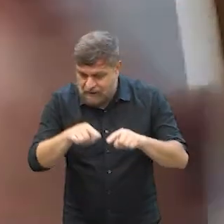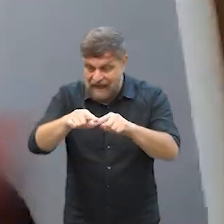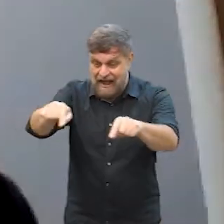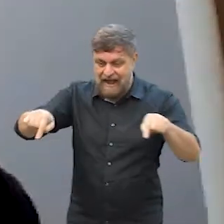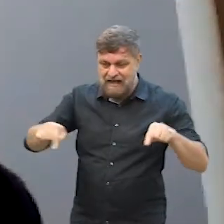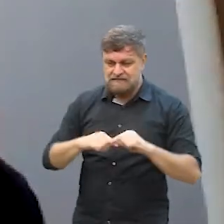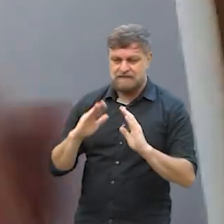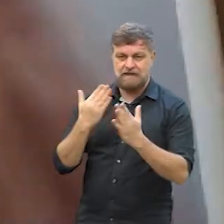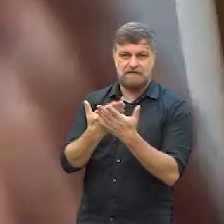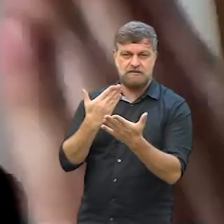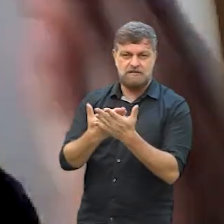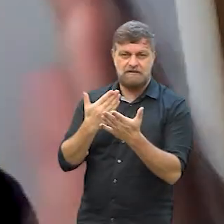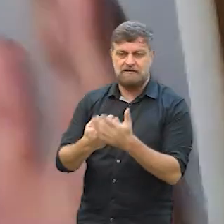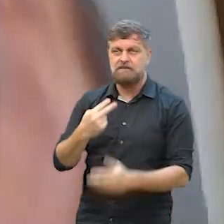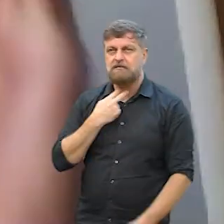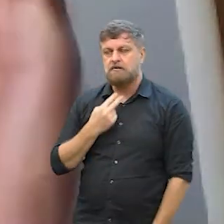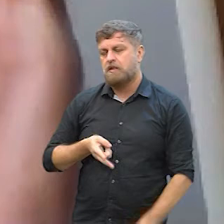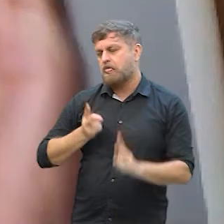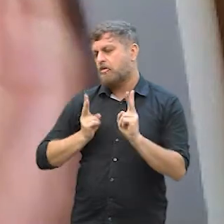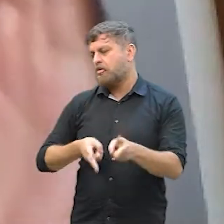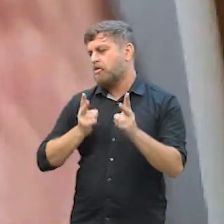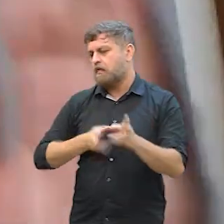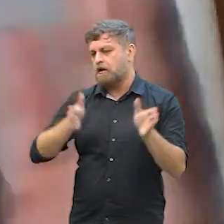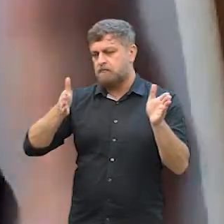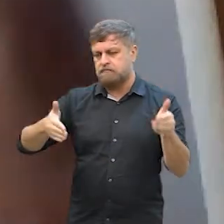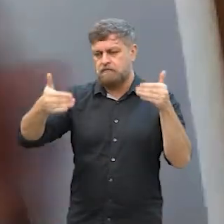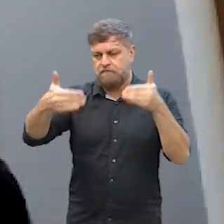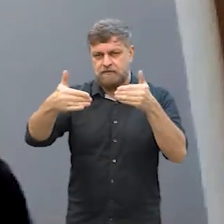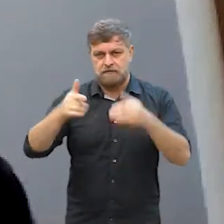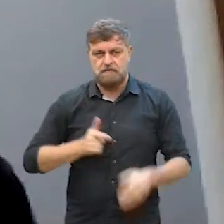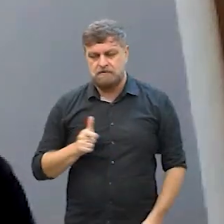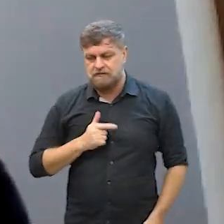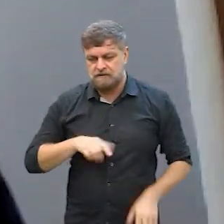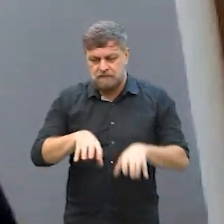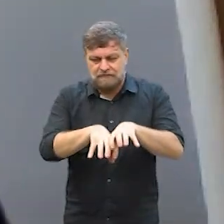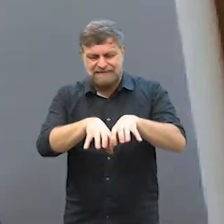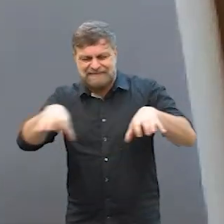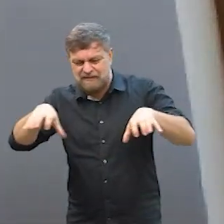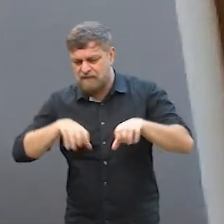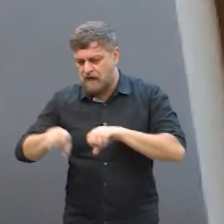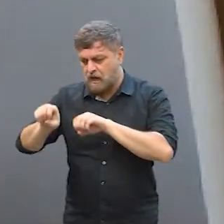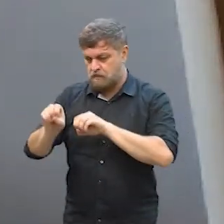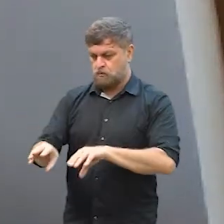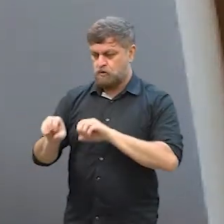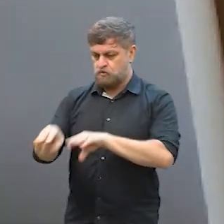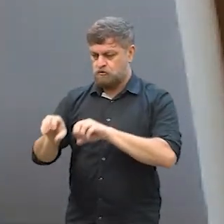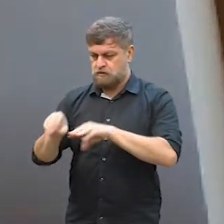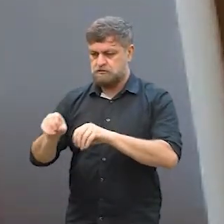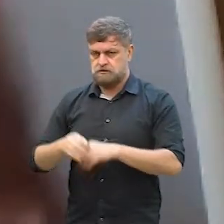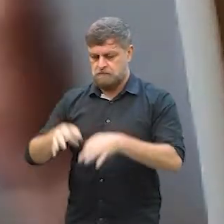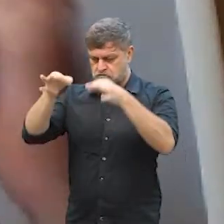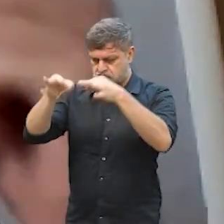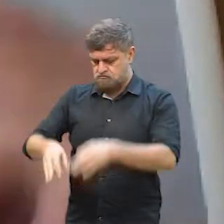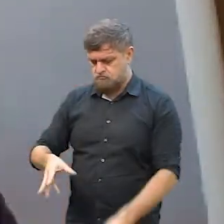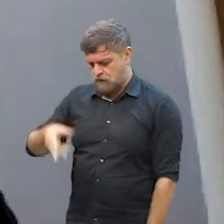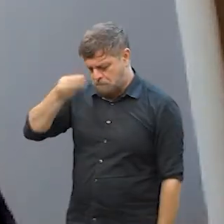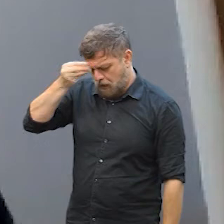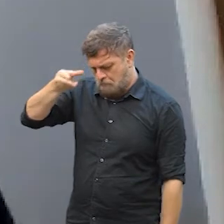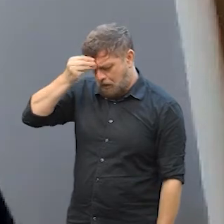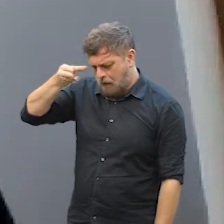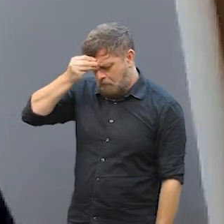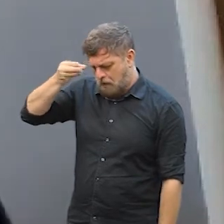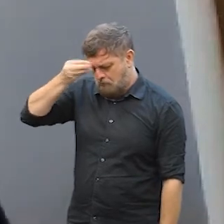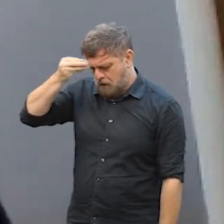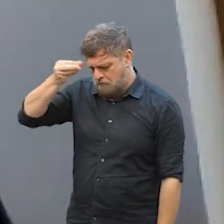de aula, ela não pode continuar tendo essas 4 paredes que separam a educação, né, uma educação de